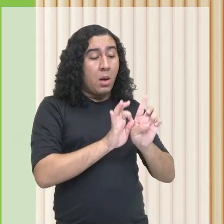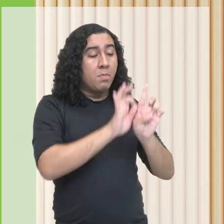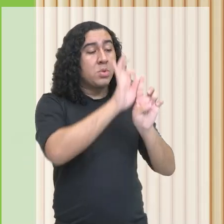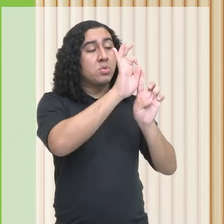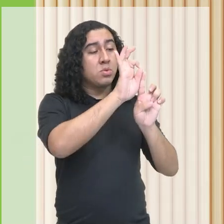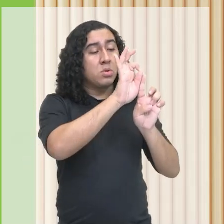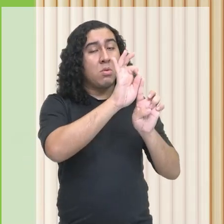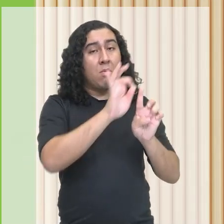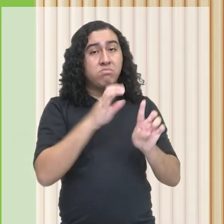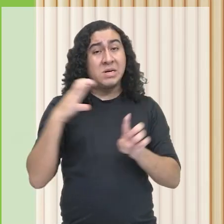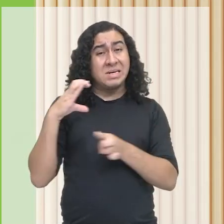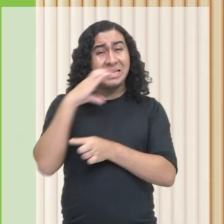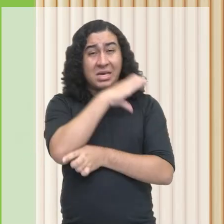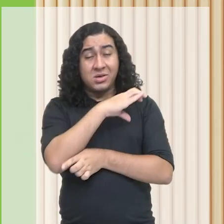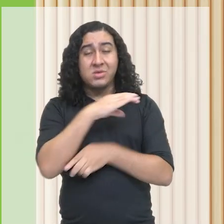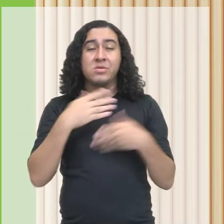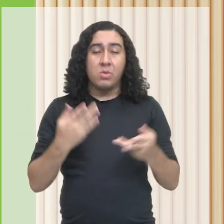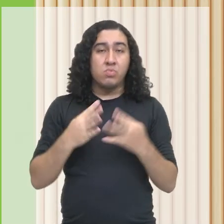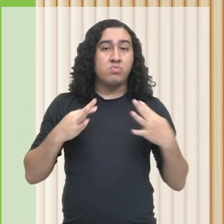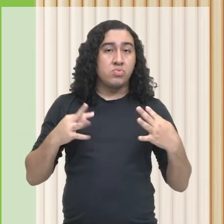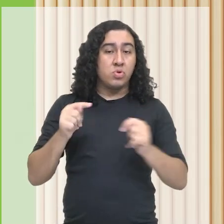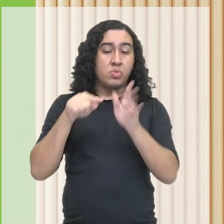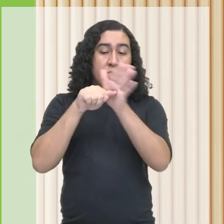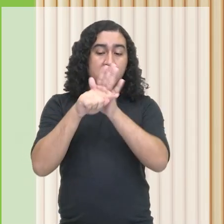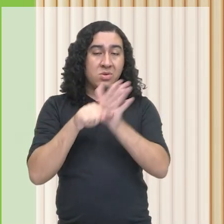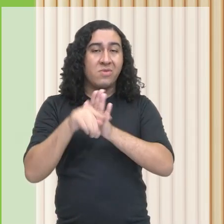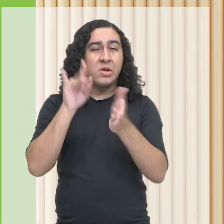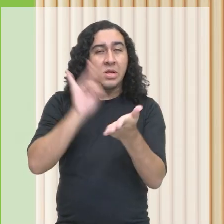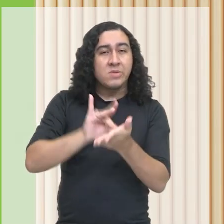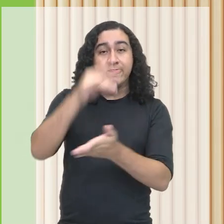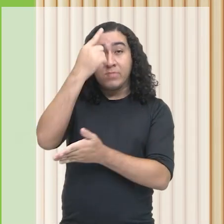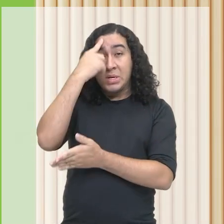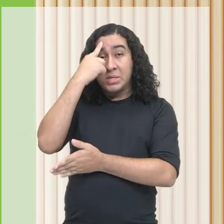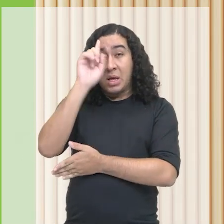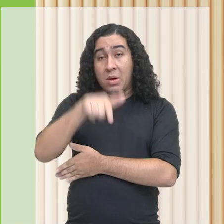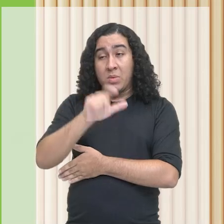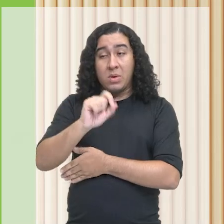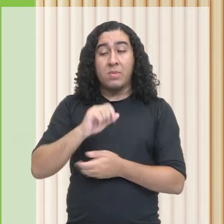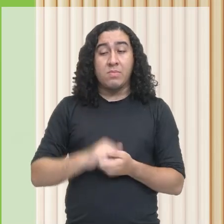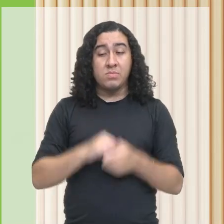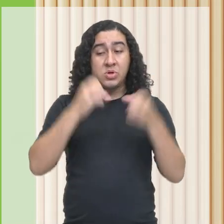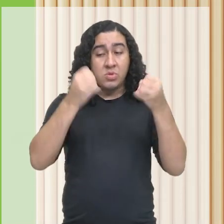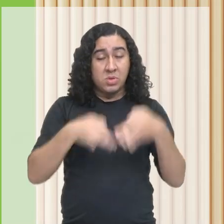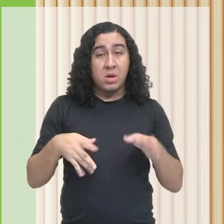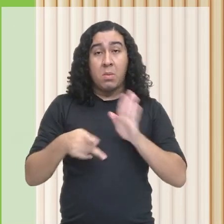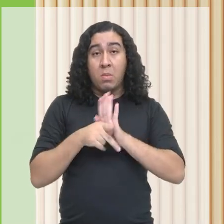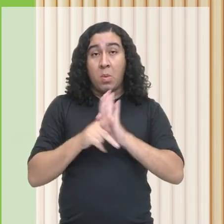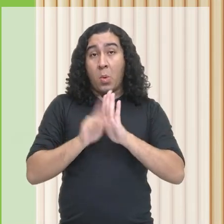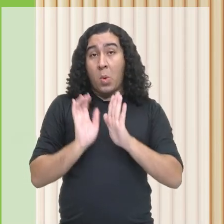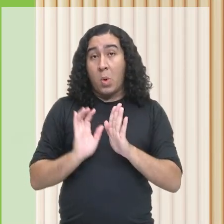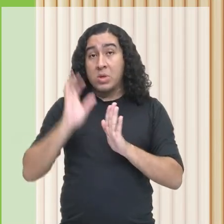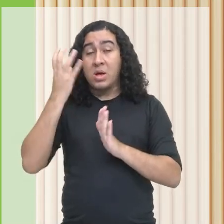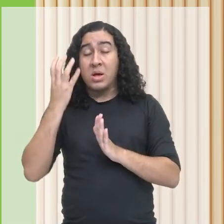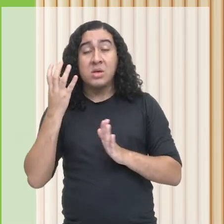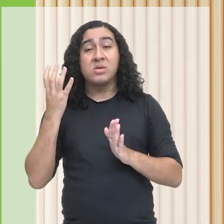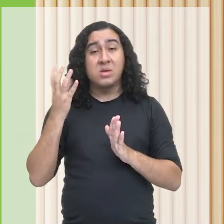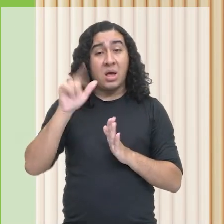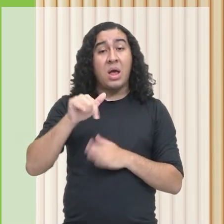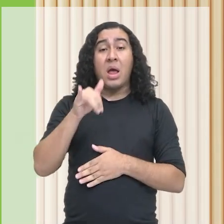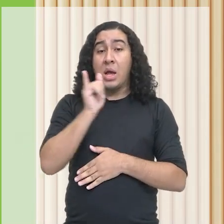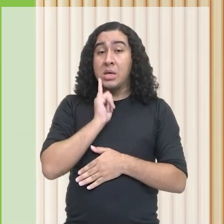né? Tudo isso os pesquisadores afirmam que são eventos que